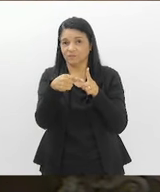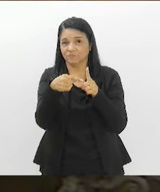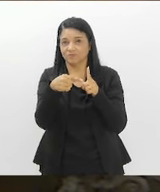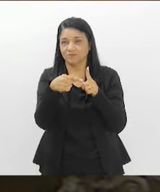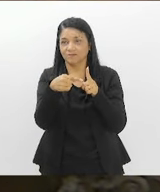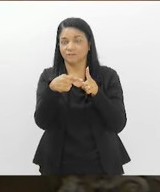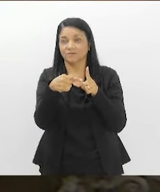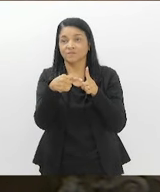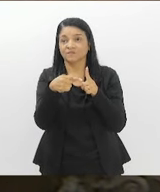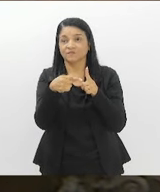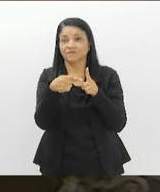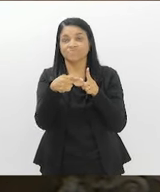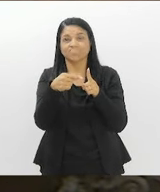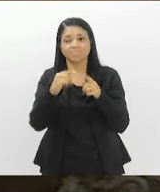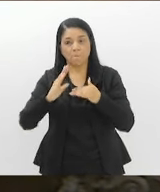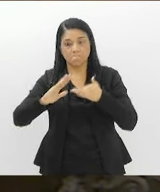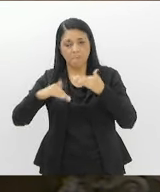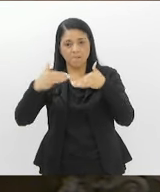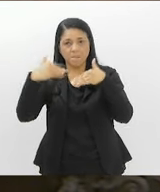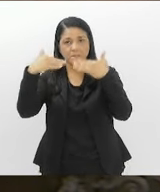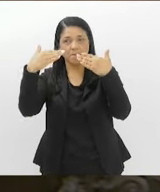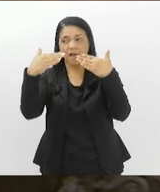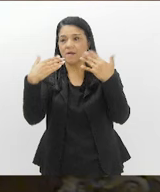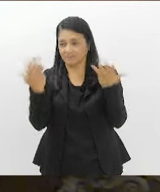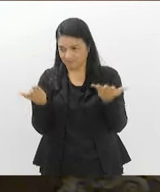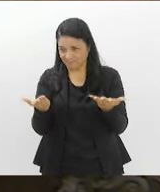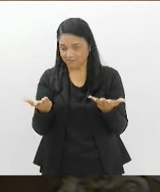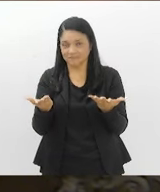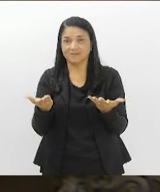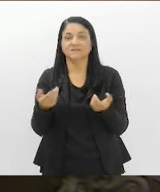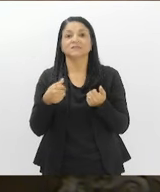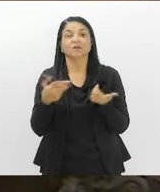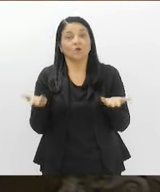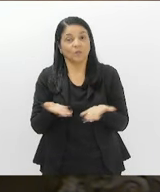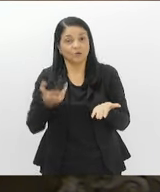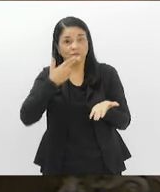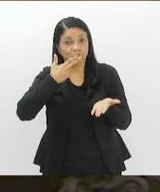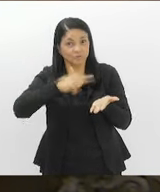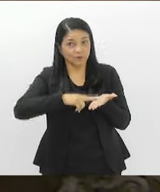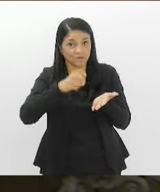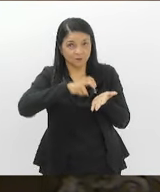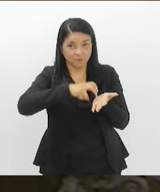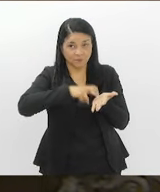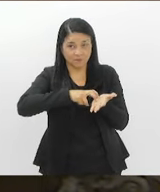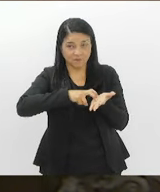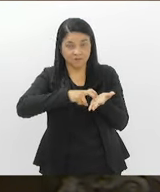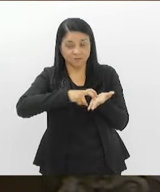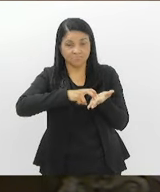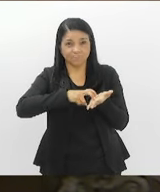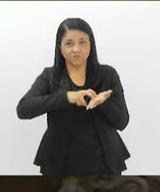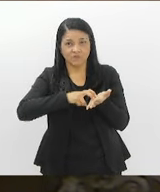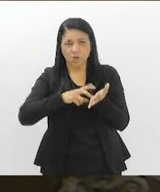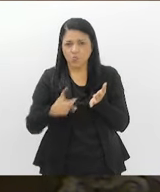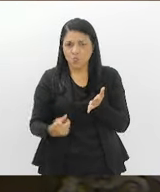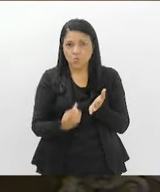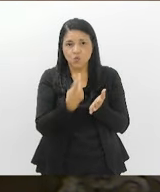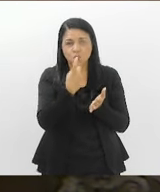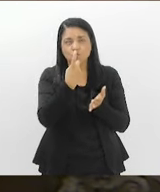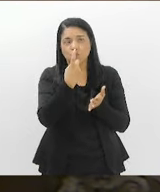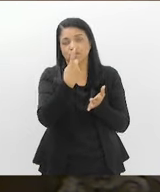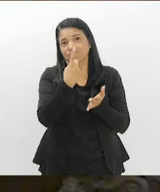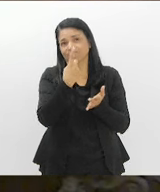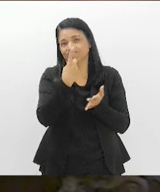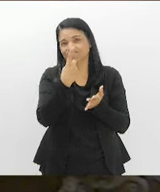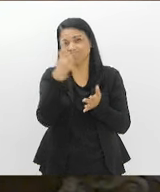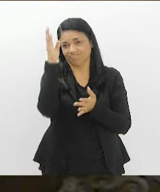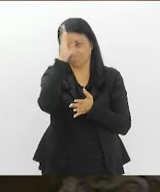isentas, nos fez crescer. Hoje, o Correio da Manhã é um dos raros jornais brasileiros